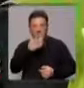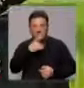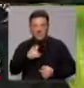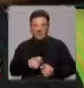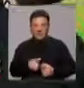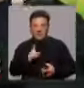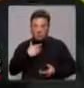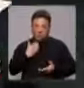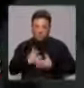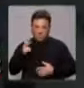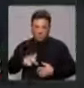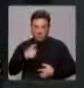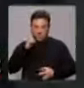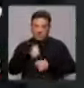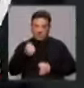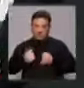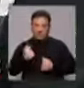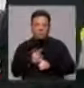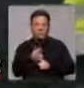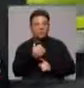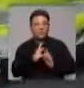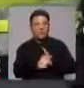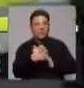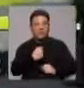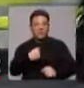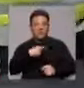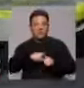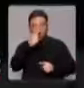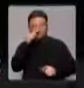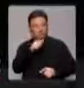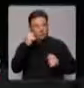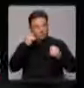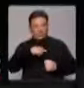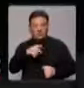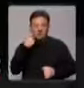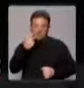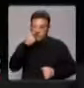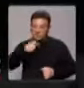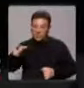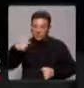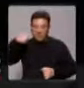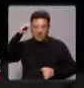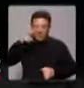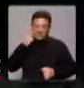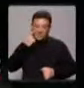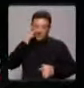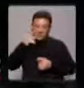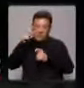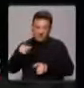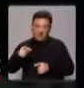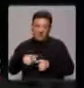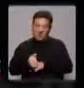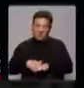nós só viemos aqui reivindicar aquilo que nos roubaram, aquilo que nos vigarizaram, fazer ver às pessoas e ao Presidente da República para ver se ele realmente